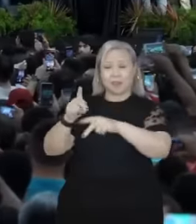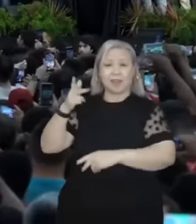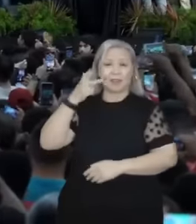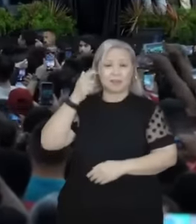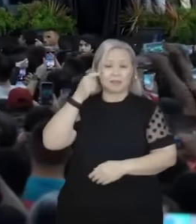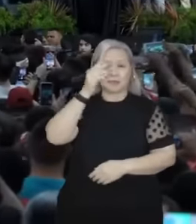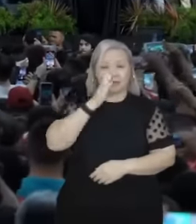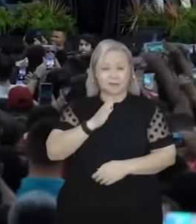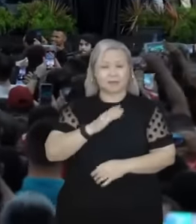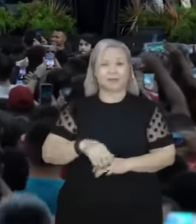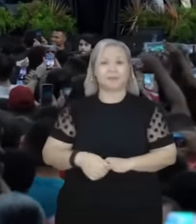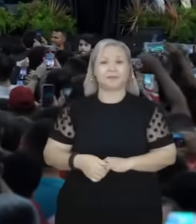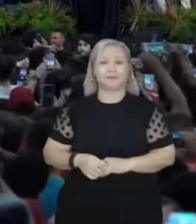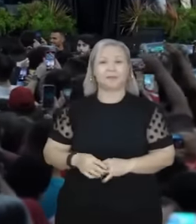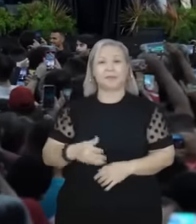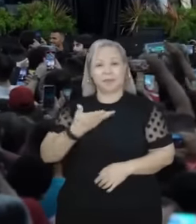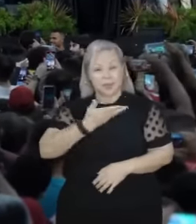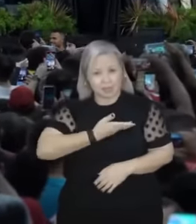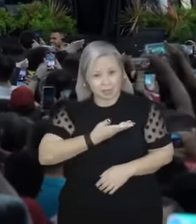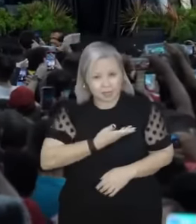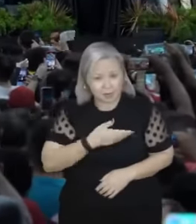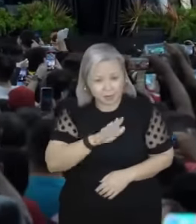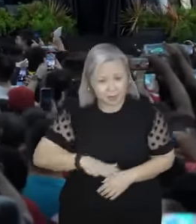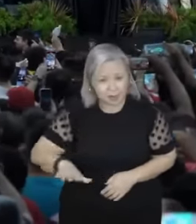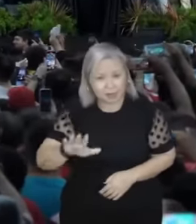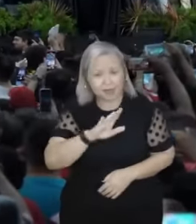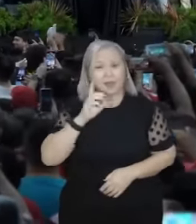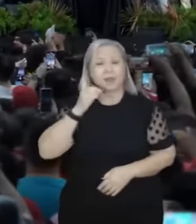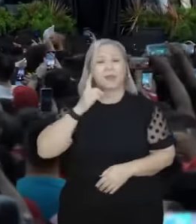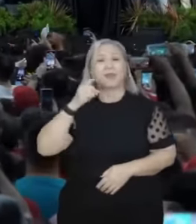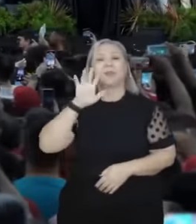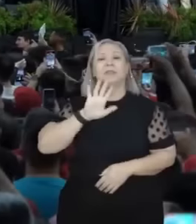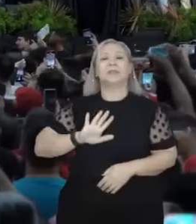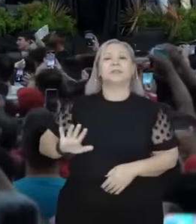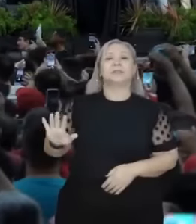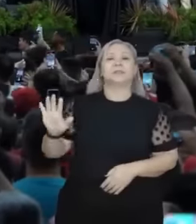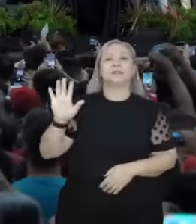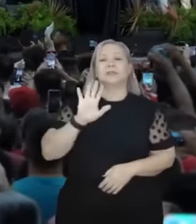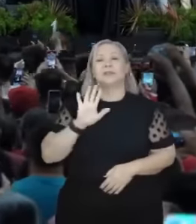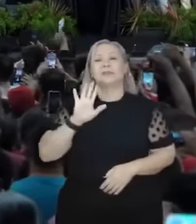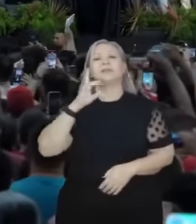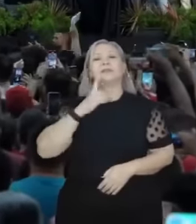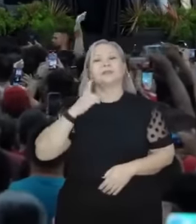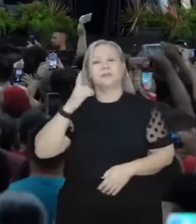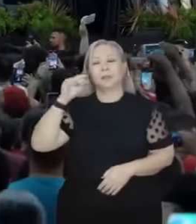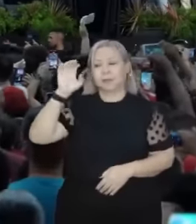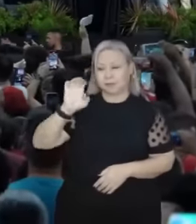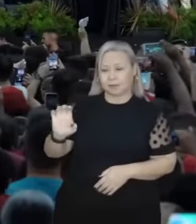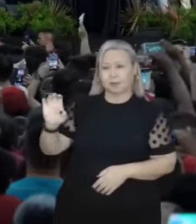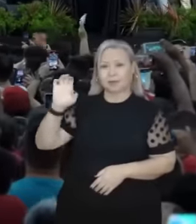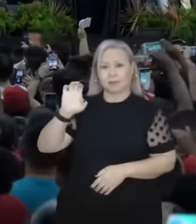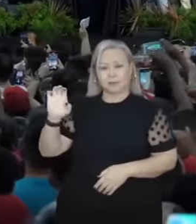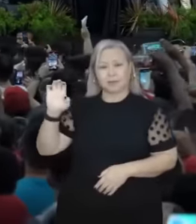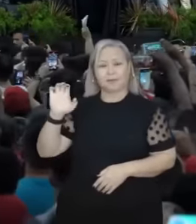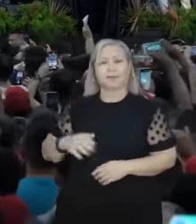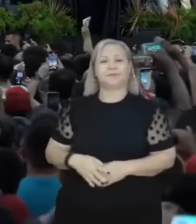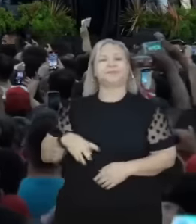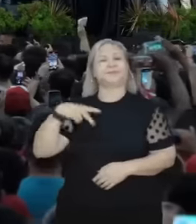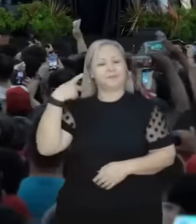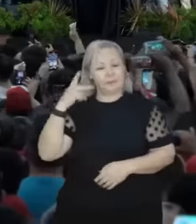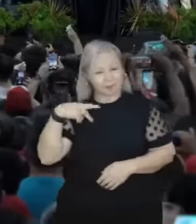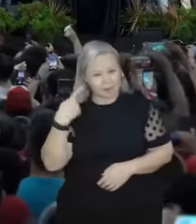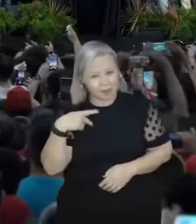Companheiros deputados federais, deputados estaduais, vereadores,